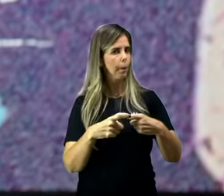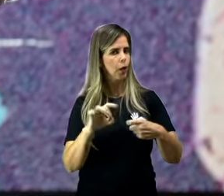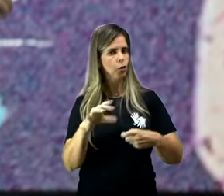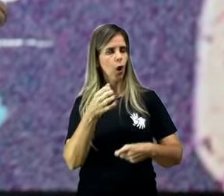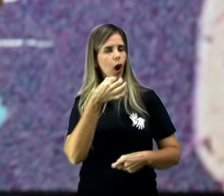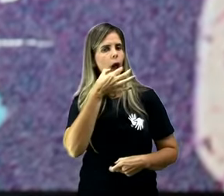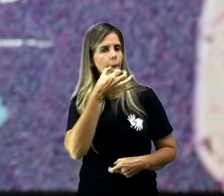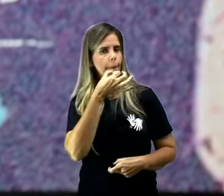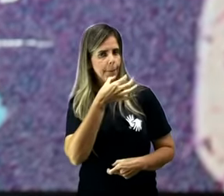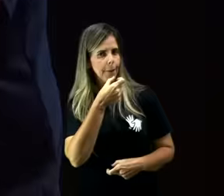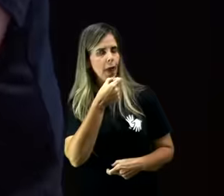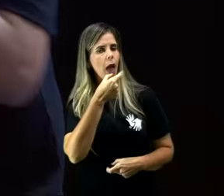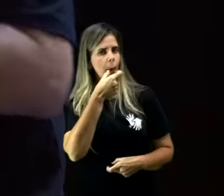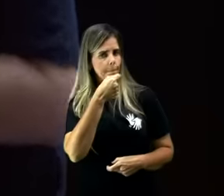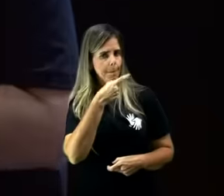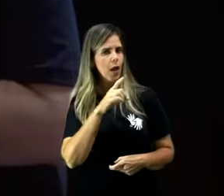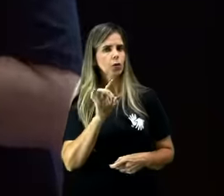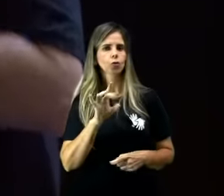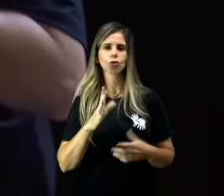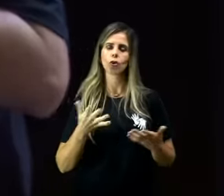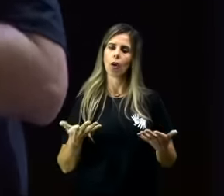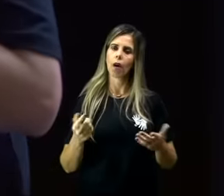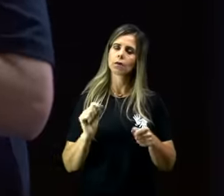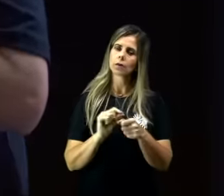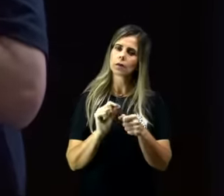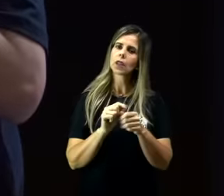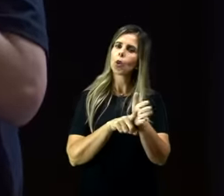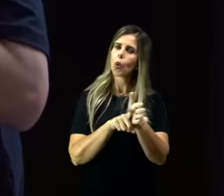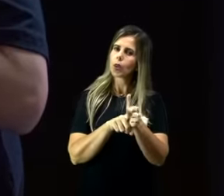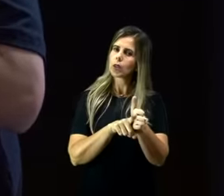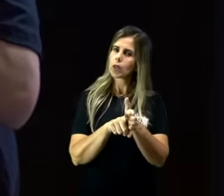Uma coisinha, né? Mariana está falando, fazer uns exames.